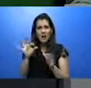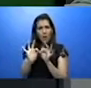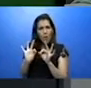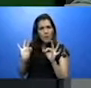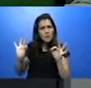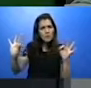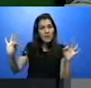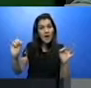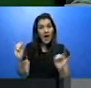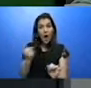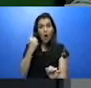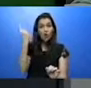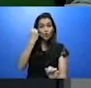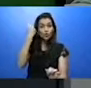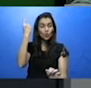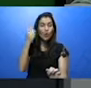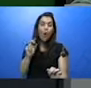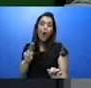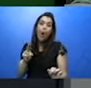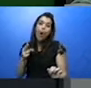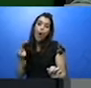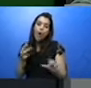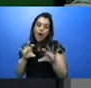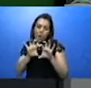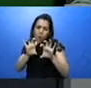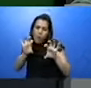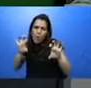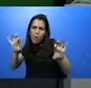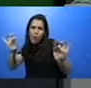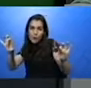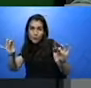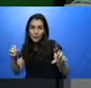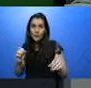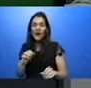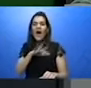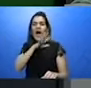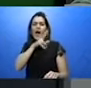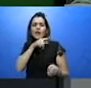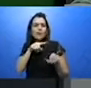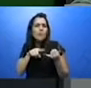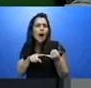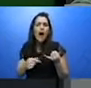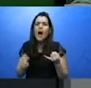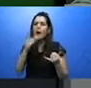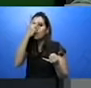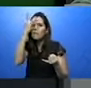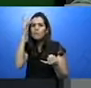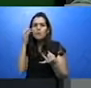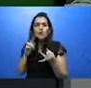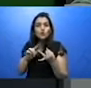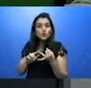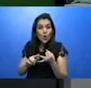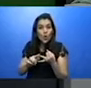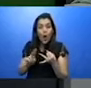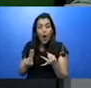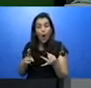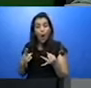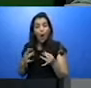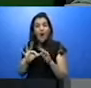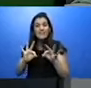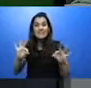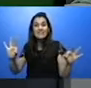a altura ou a largura de objetos, animais, pessoas e a distância entre